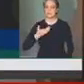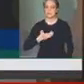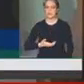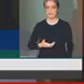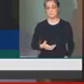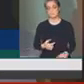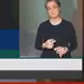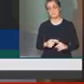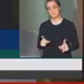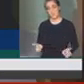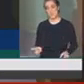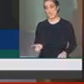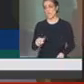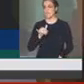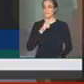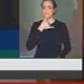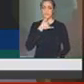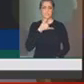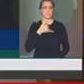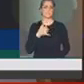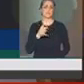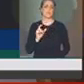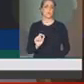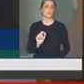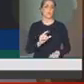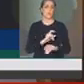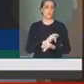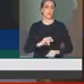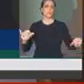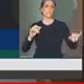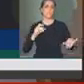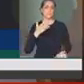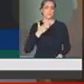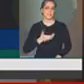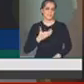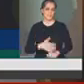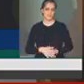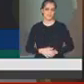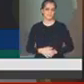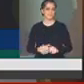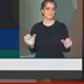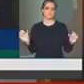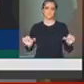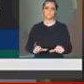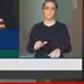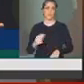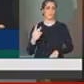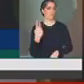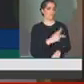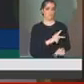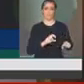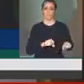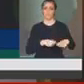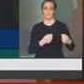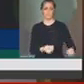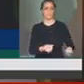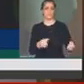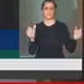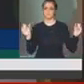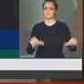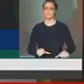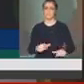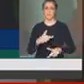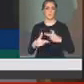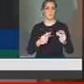Infelizmente, a maior notícia de Natal vem do governo que ele defende, que é o verdadeiro presente de grego